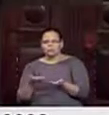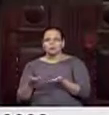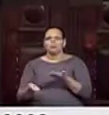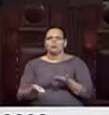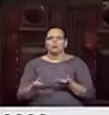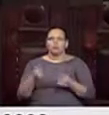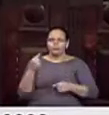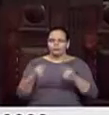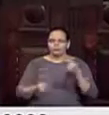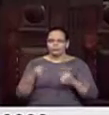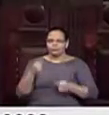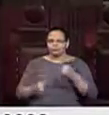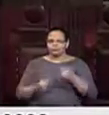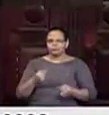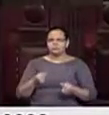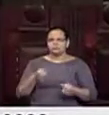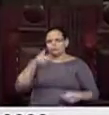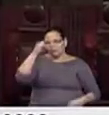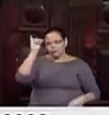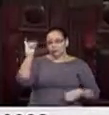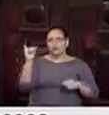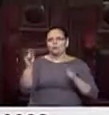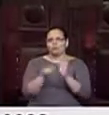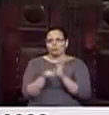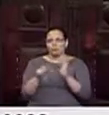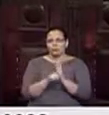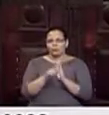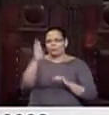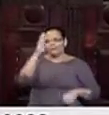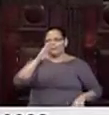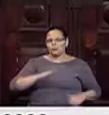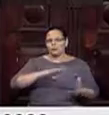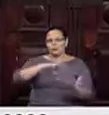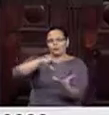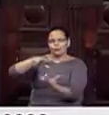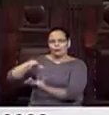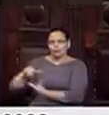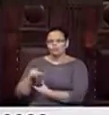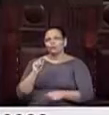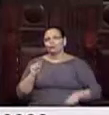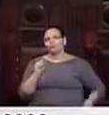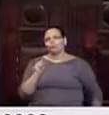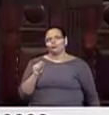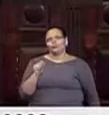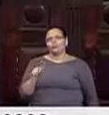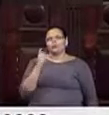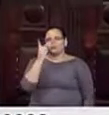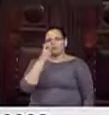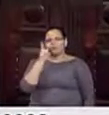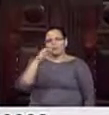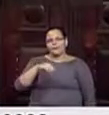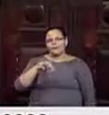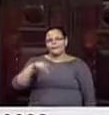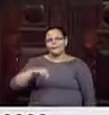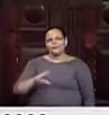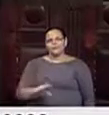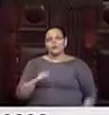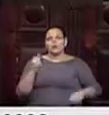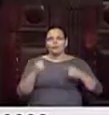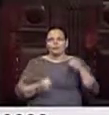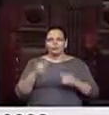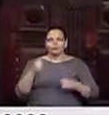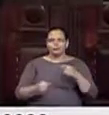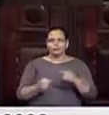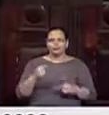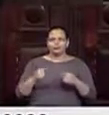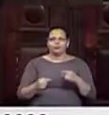da política antidrogas no Brasil e em todo o mundo, que é, como o deputado Carlos Mink falou, que é a política de redução de